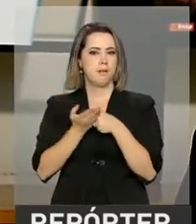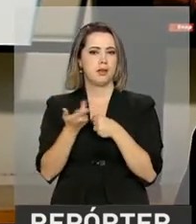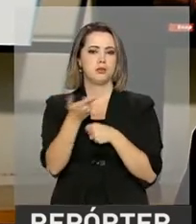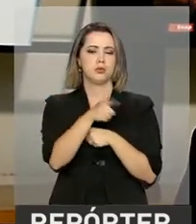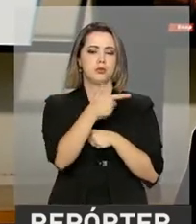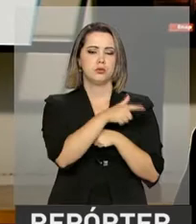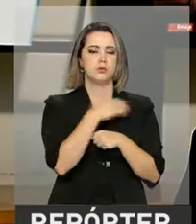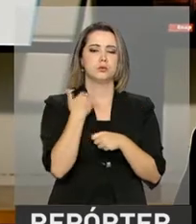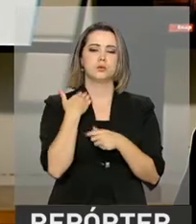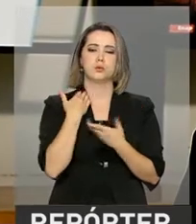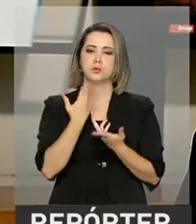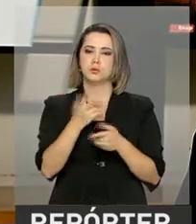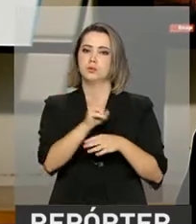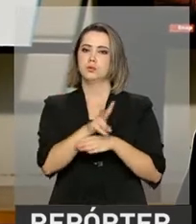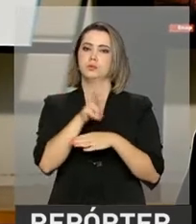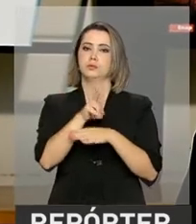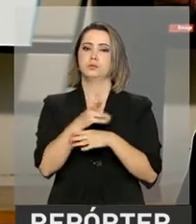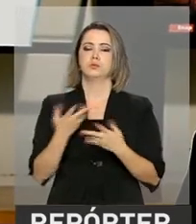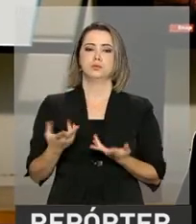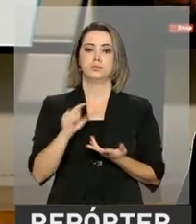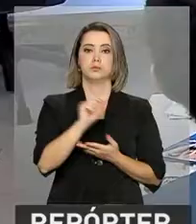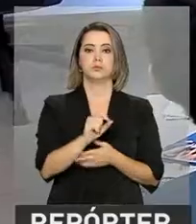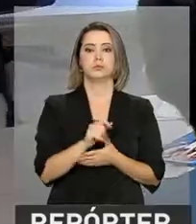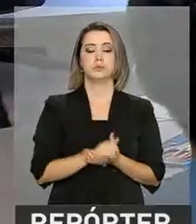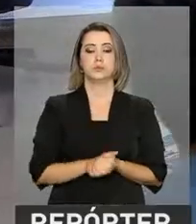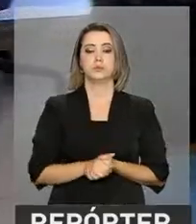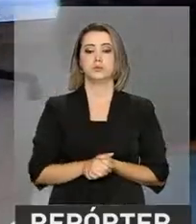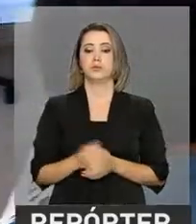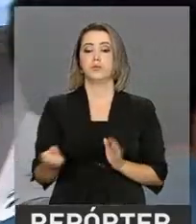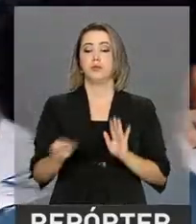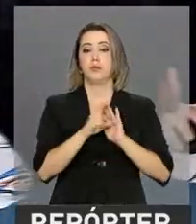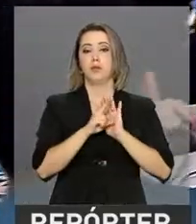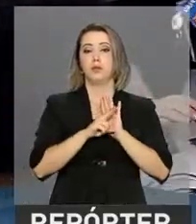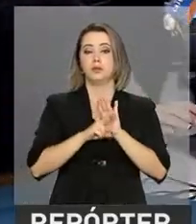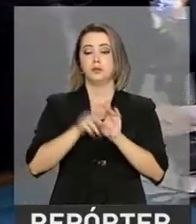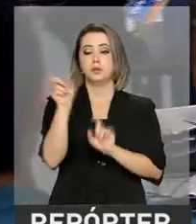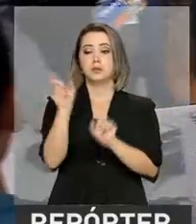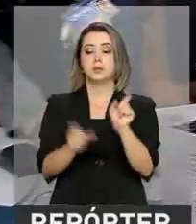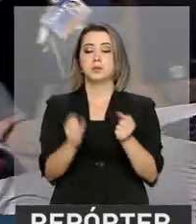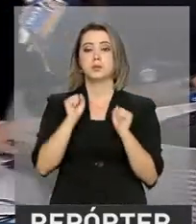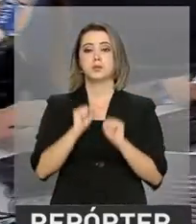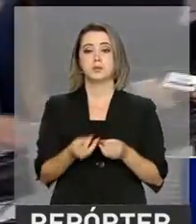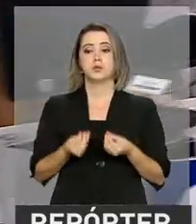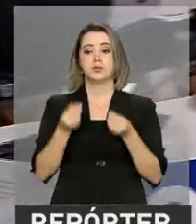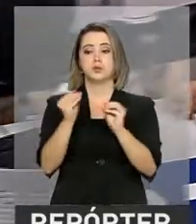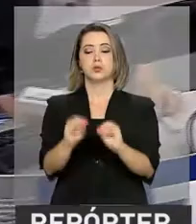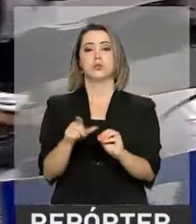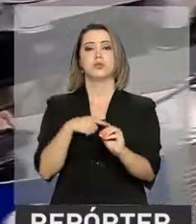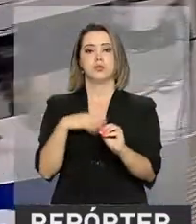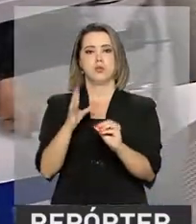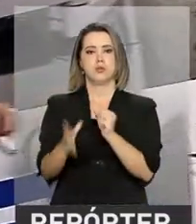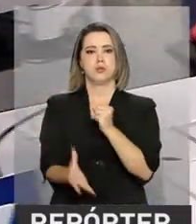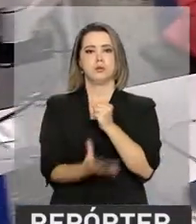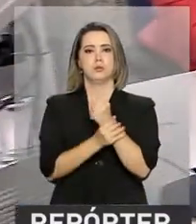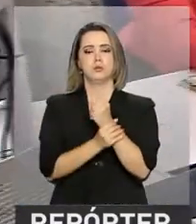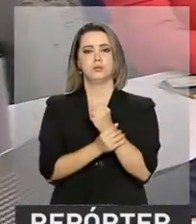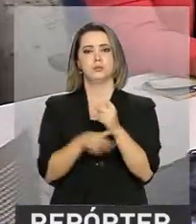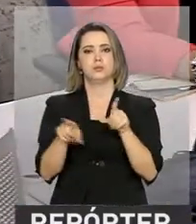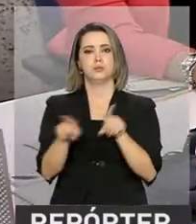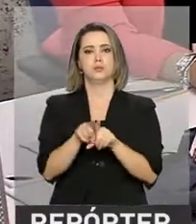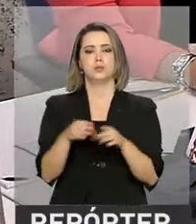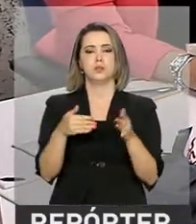dos consumidores de outras linhas de financiamento pelas regras o trabalhador poderá dar como garantia para as operações de crédito